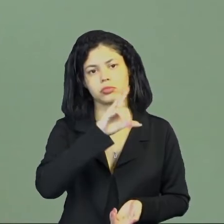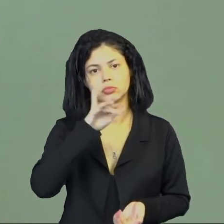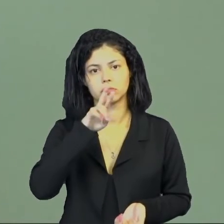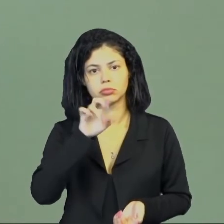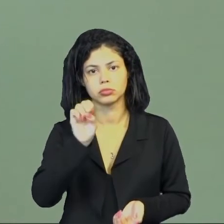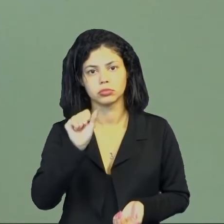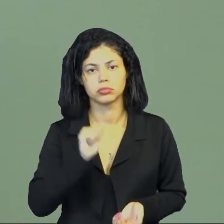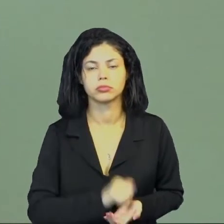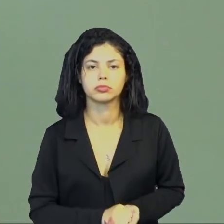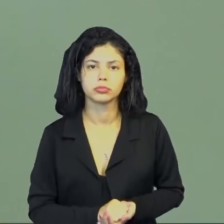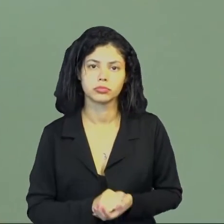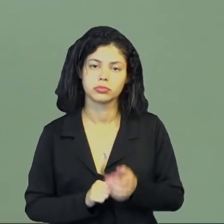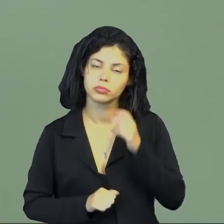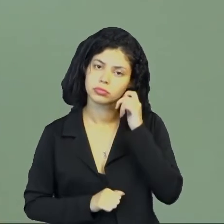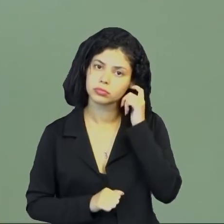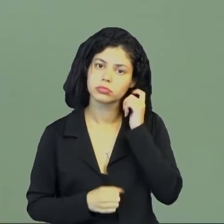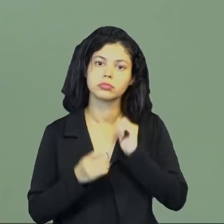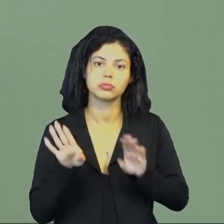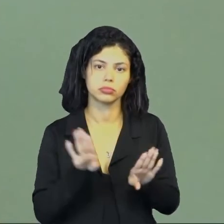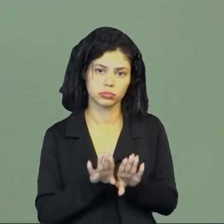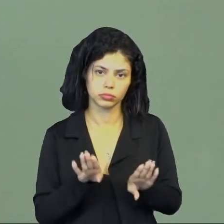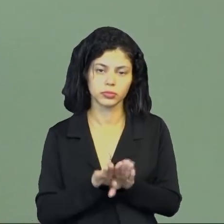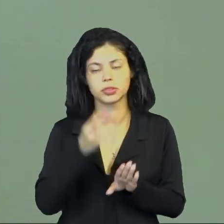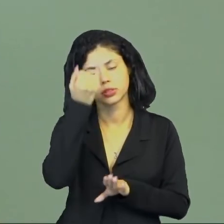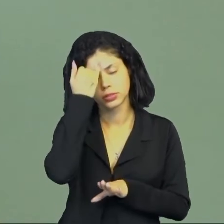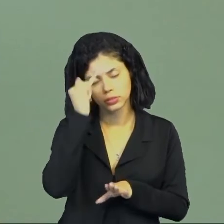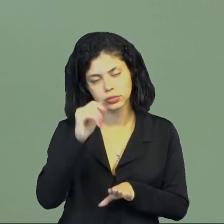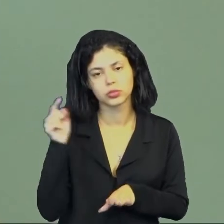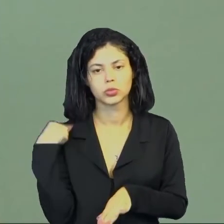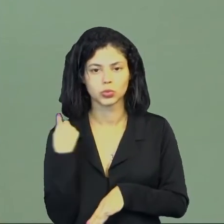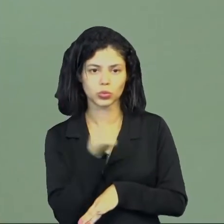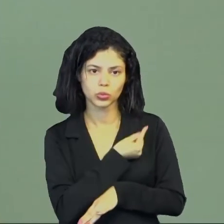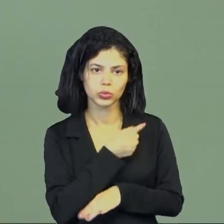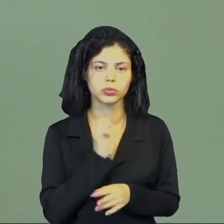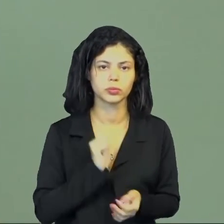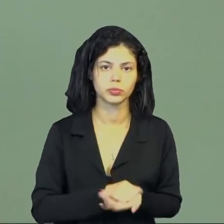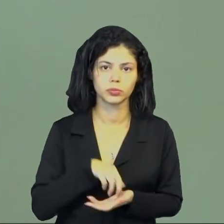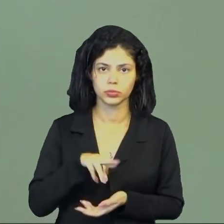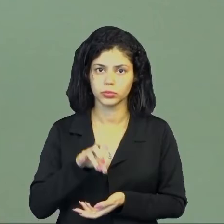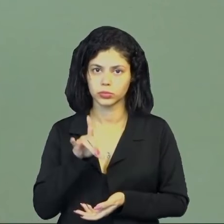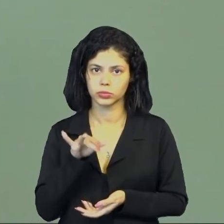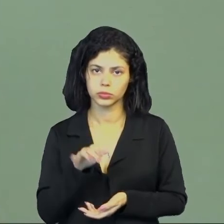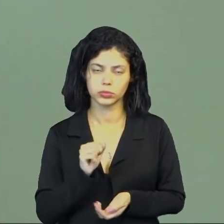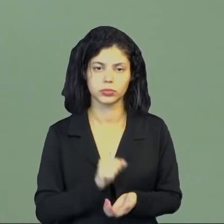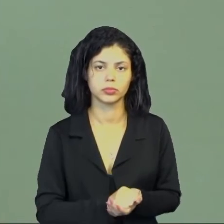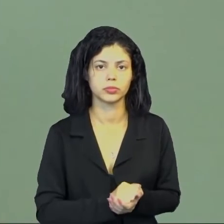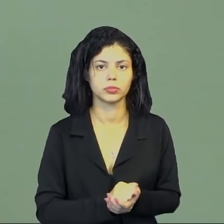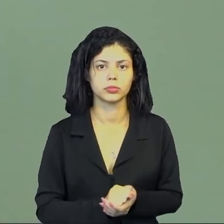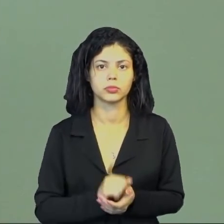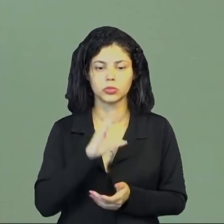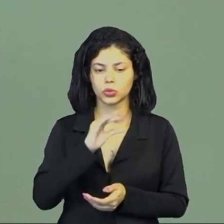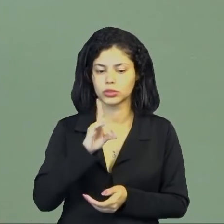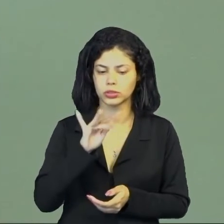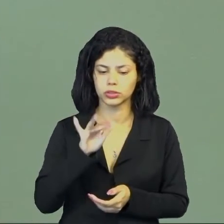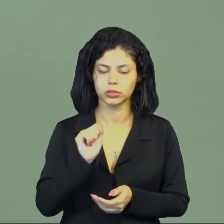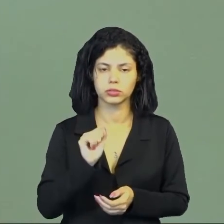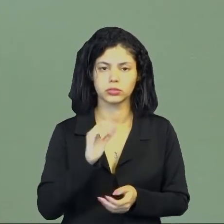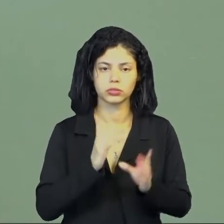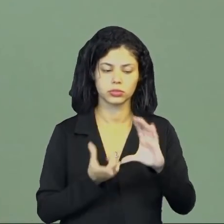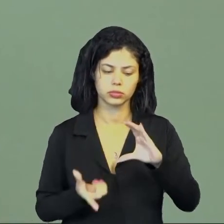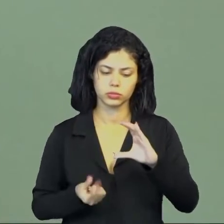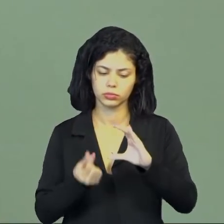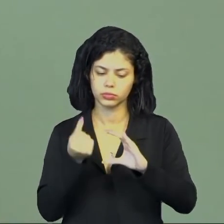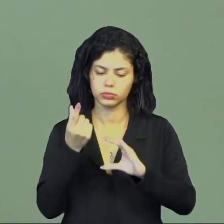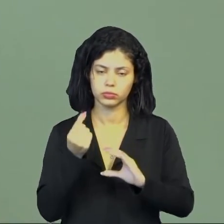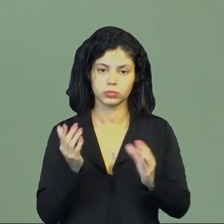iluministas, a gente vê aplicado essas ideias no nosso modelo, né, ocidental, capitalista, cristão,